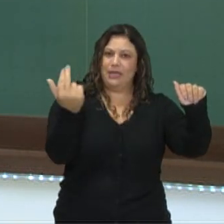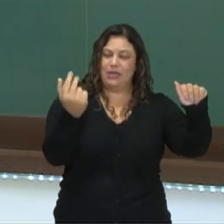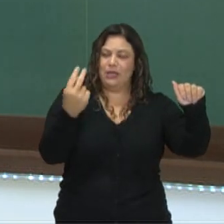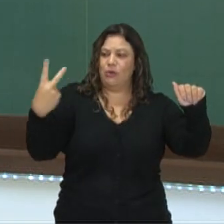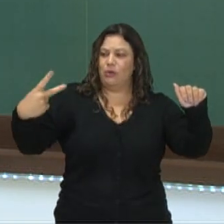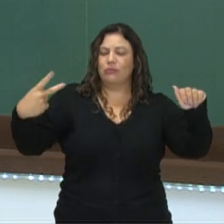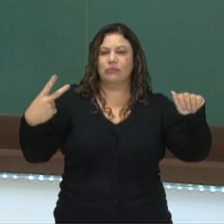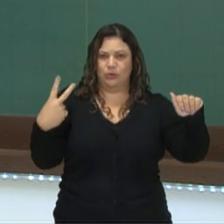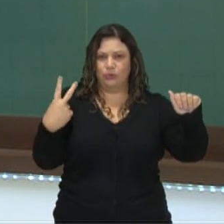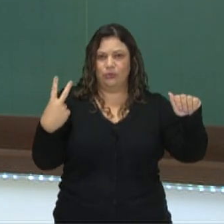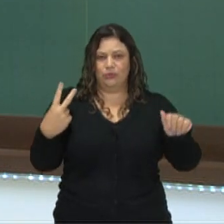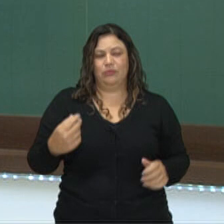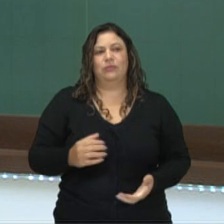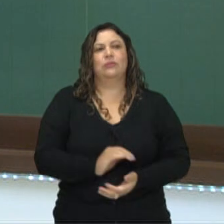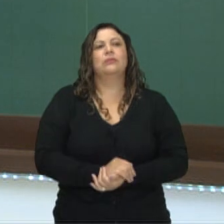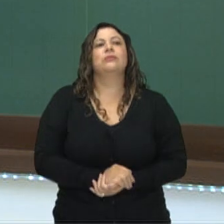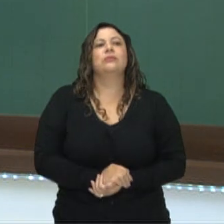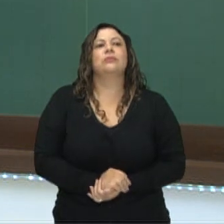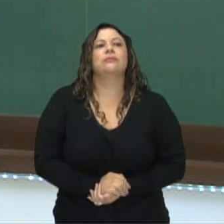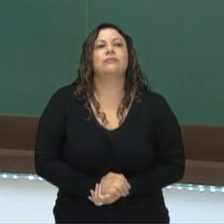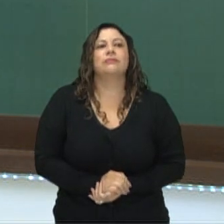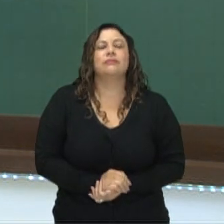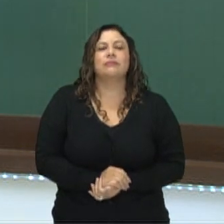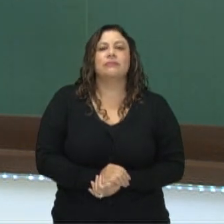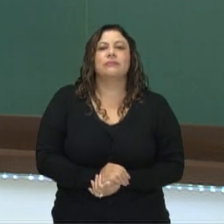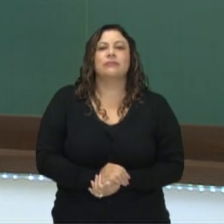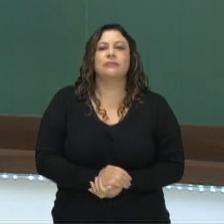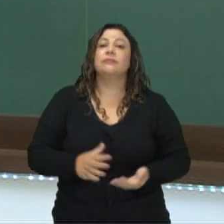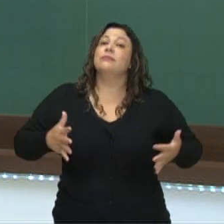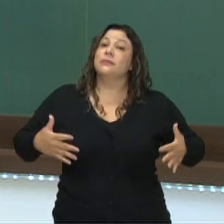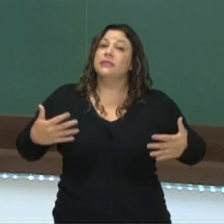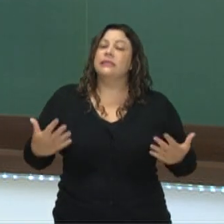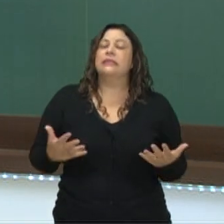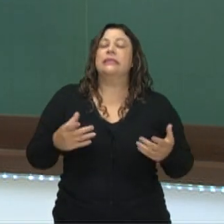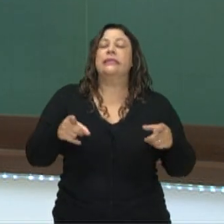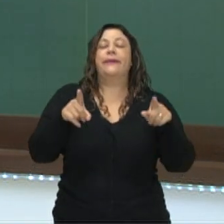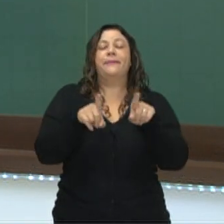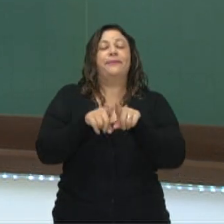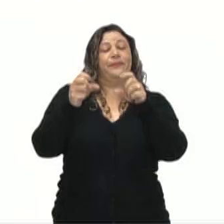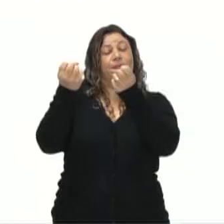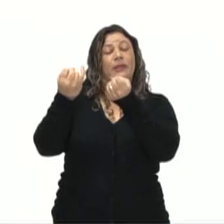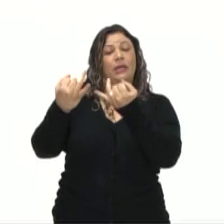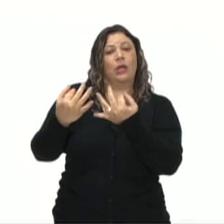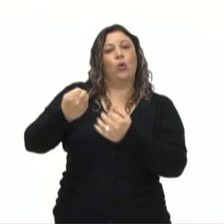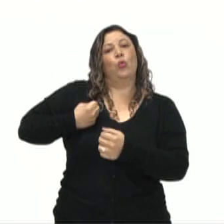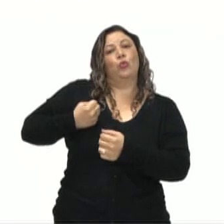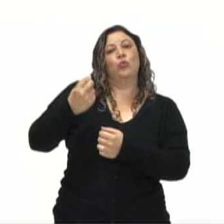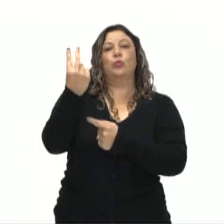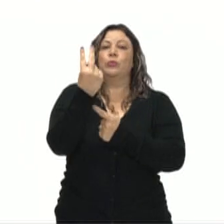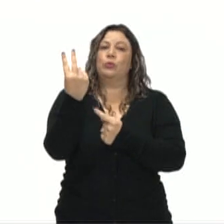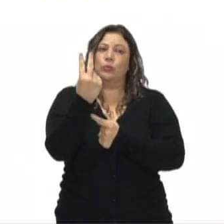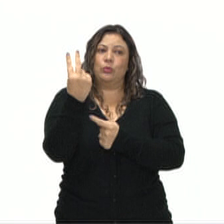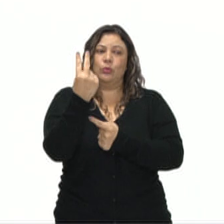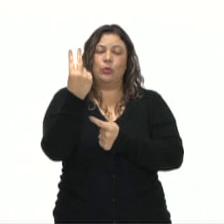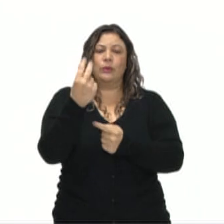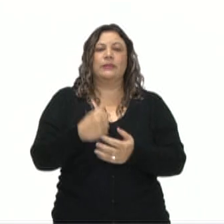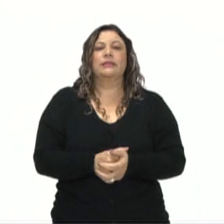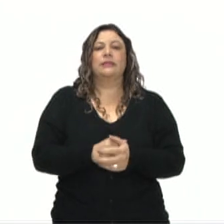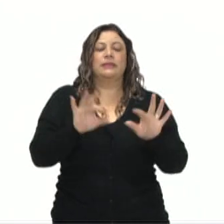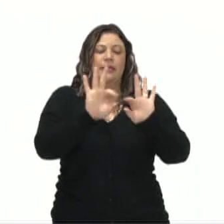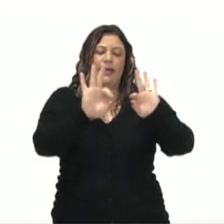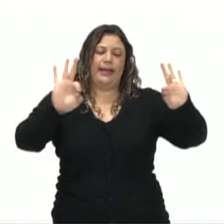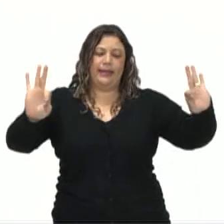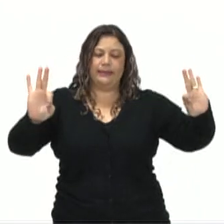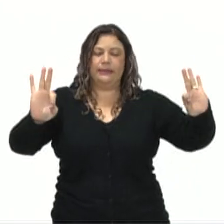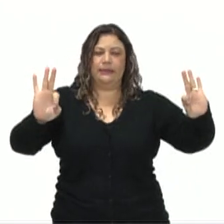2 unidades. Então aqui, né, eu acabei de colocar para vocês que esse número 2, ele expressa a distância